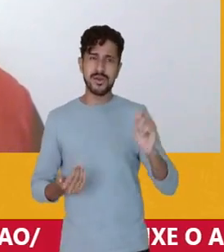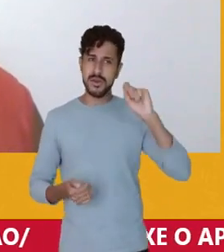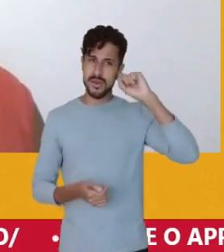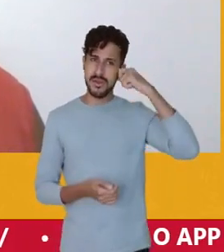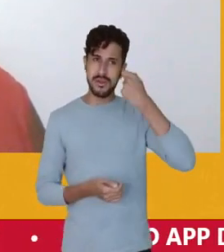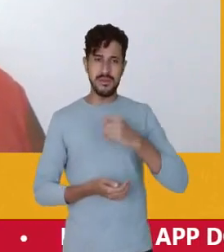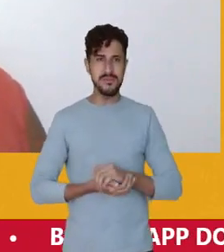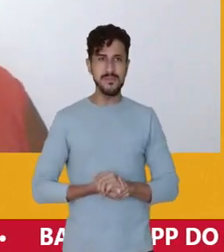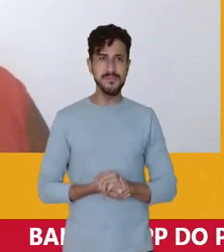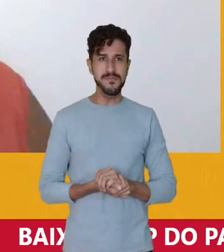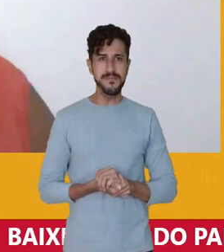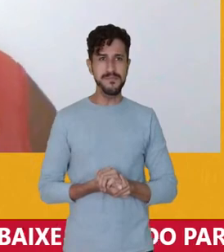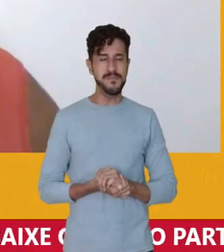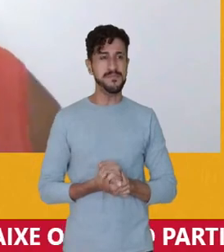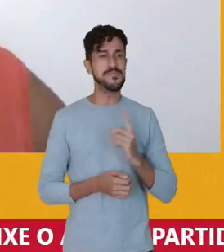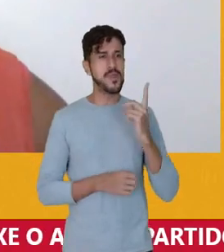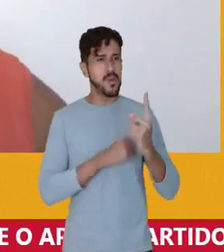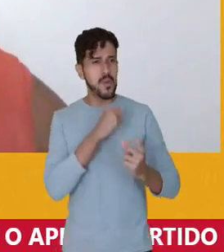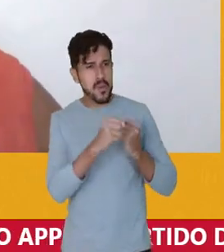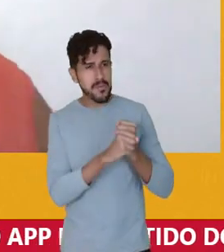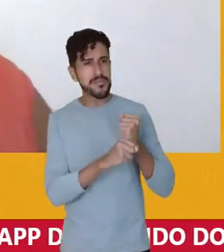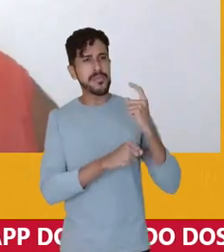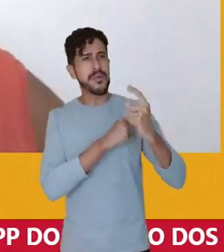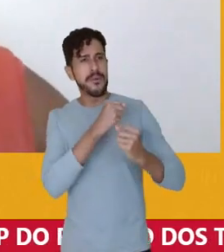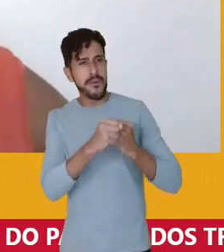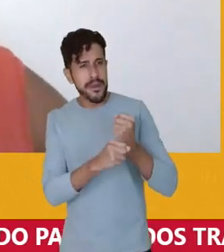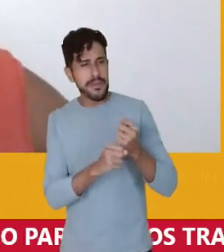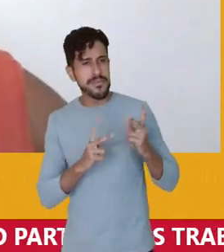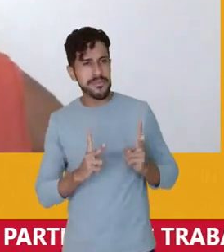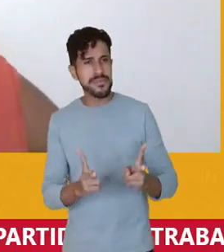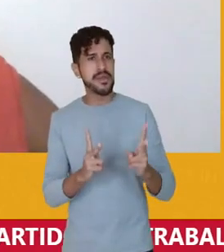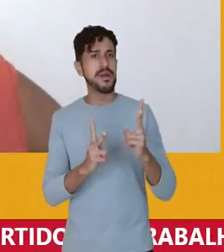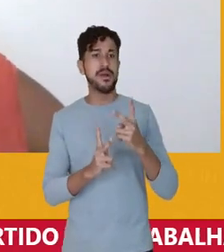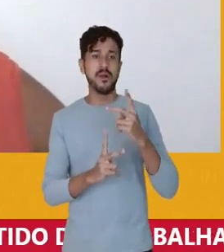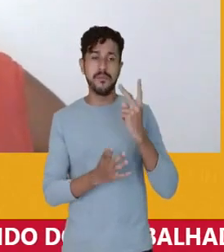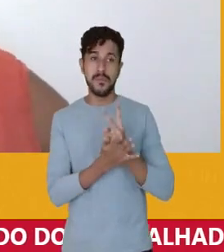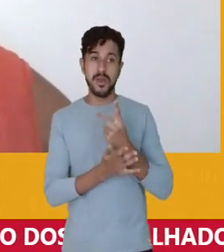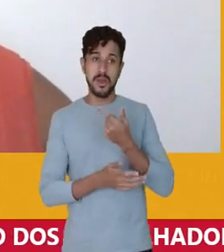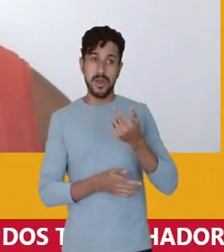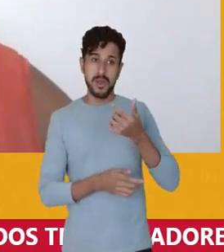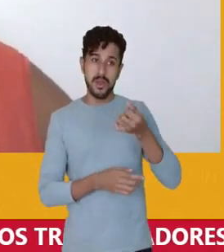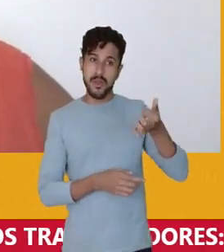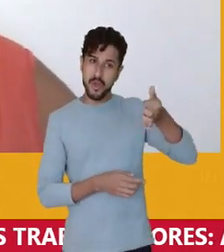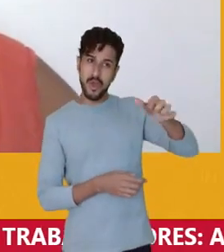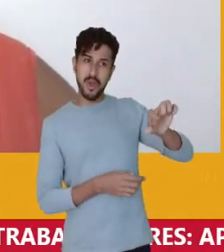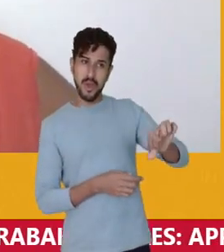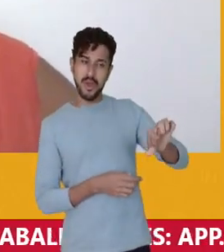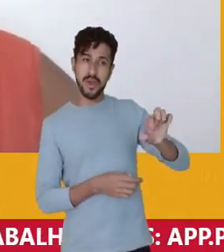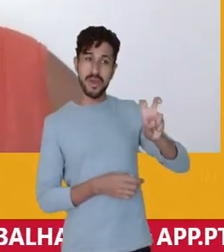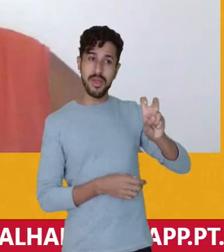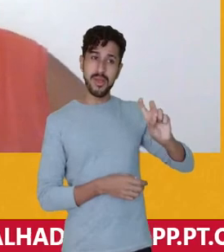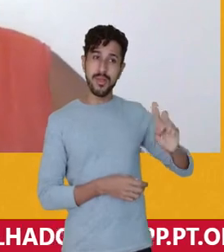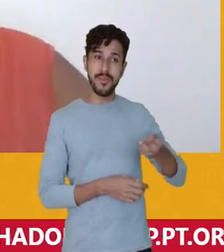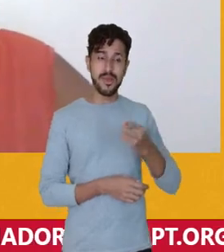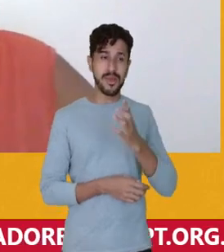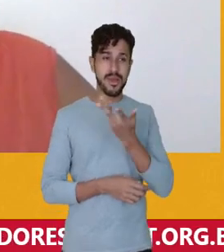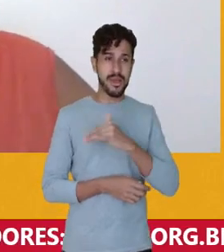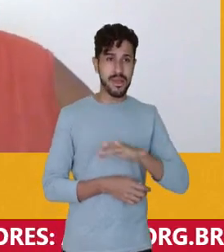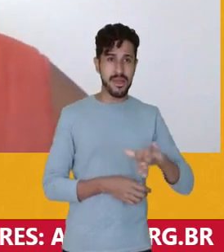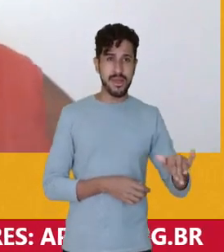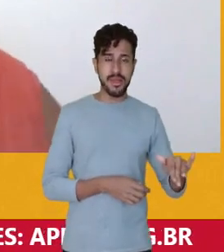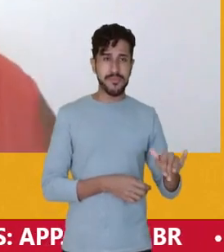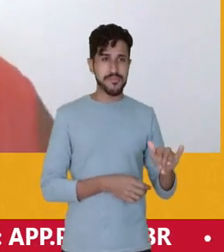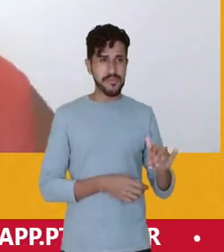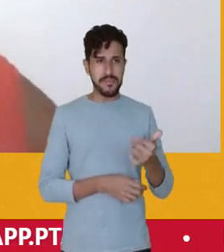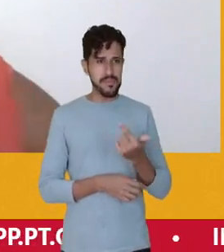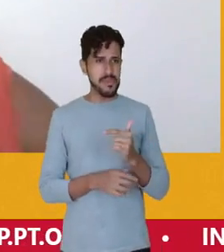negros. A cada ano, como que a gente pode ter, né, em um ano, 2019, 5.000 crianças que não